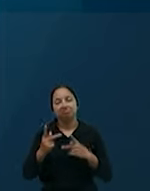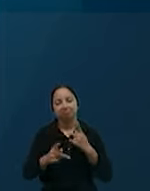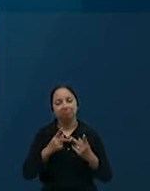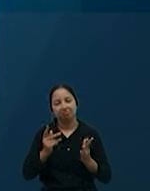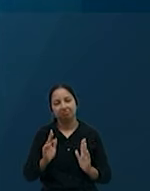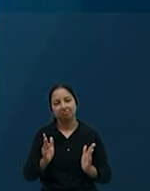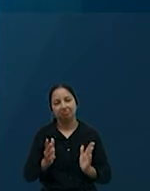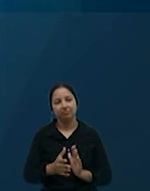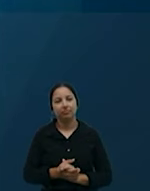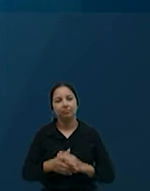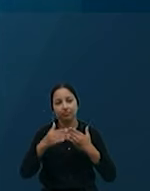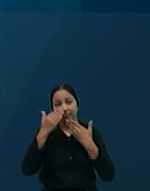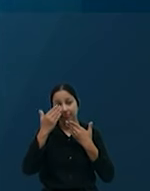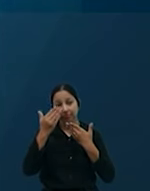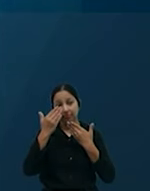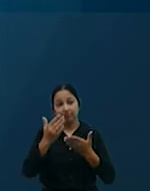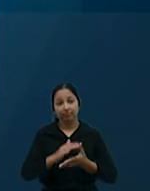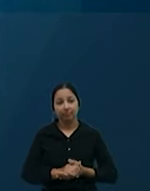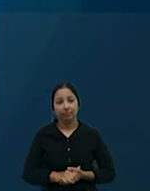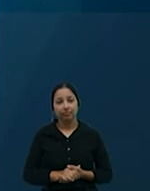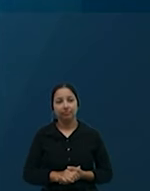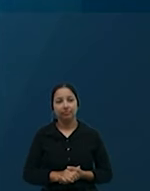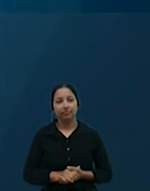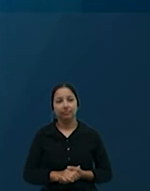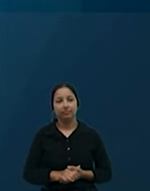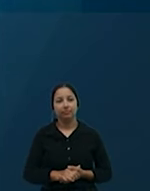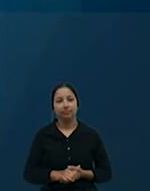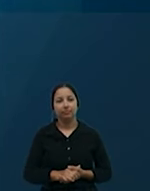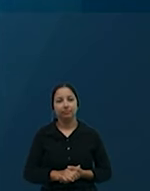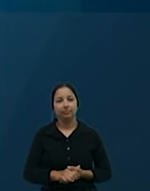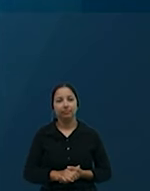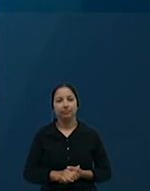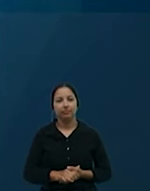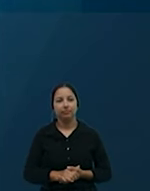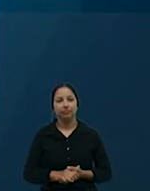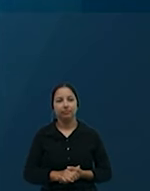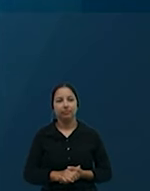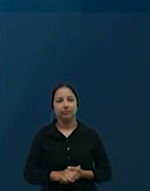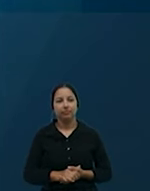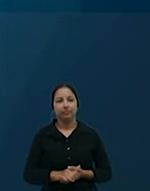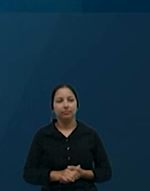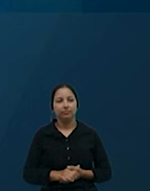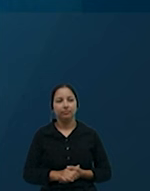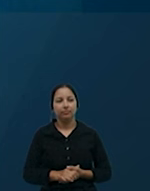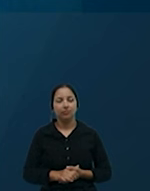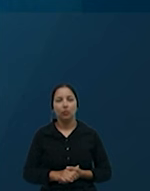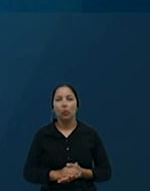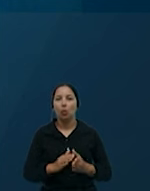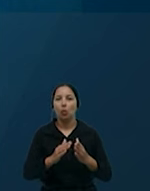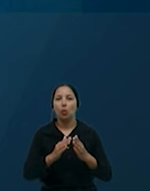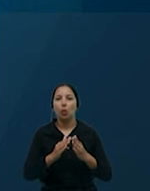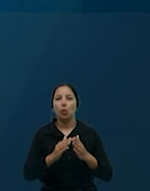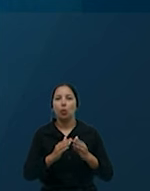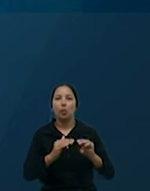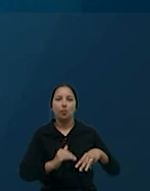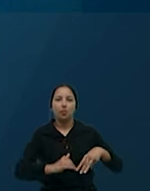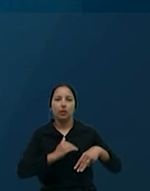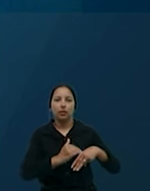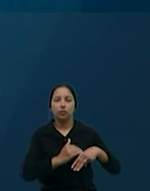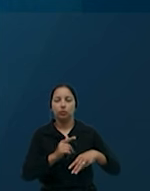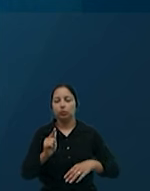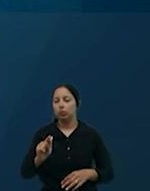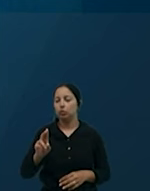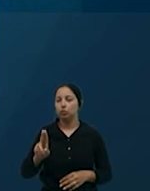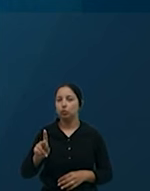Pois não. Obrigada, ministro Cucchina. Eu vou apenas fazer... O ministro Hugo já me solicitou a palavra. Eu primeiro gostaria de fazer dois registros.